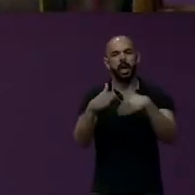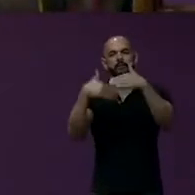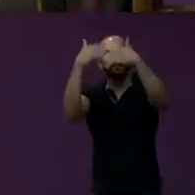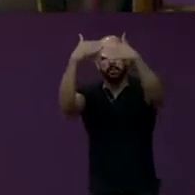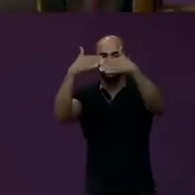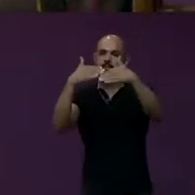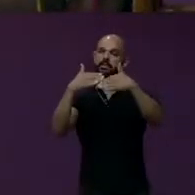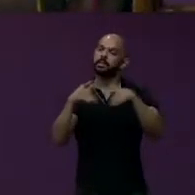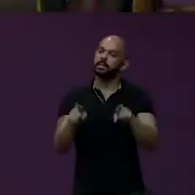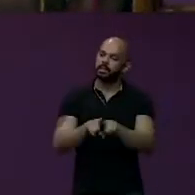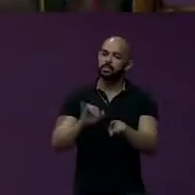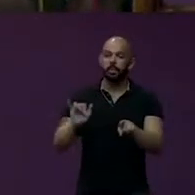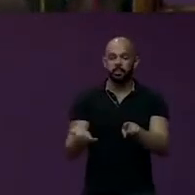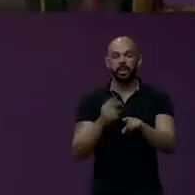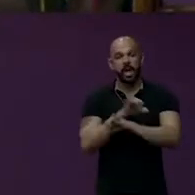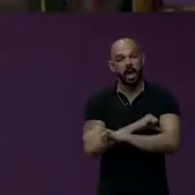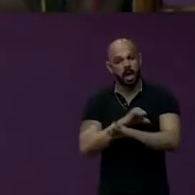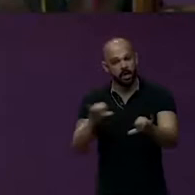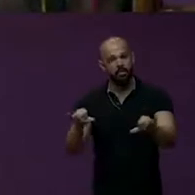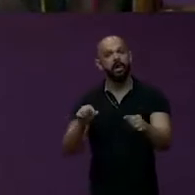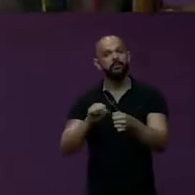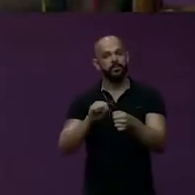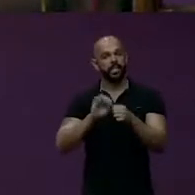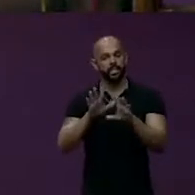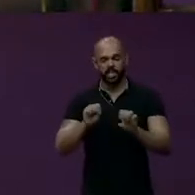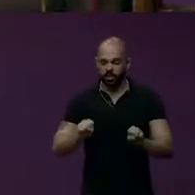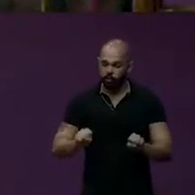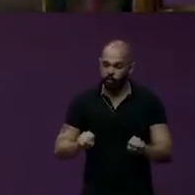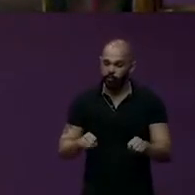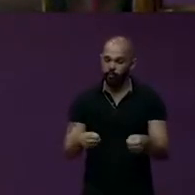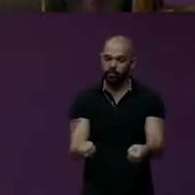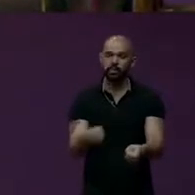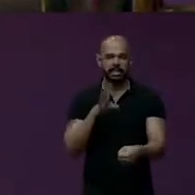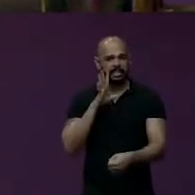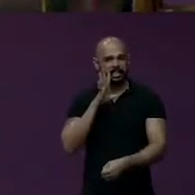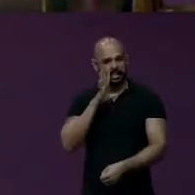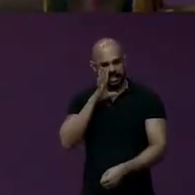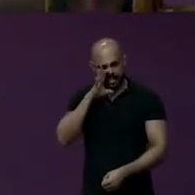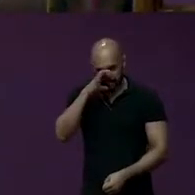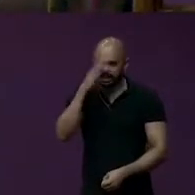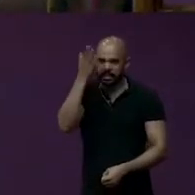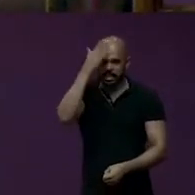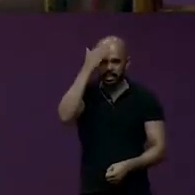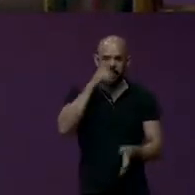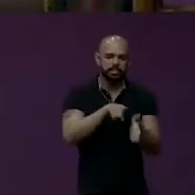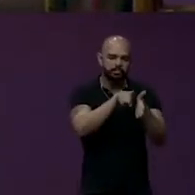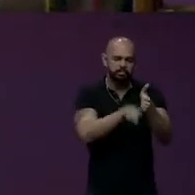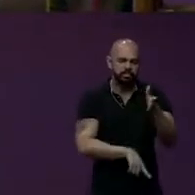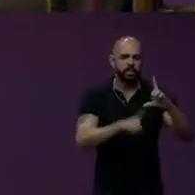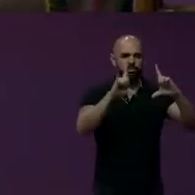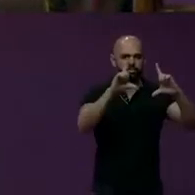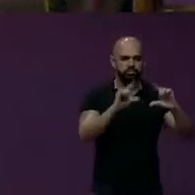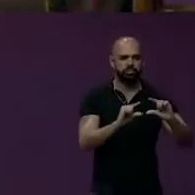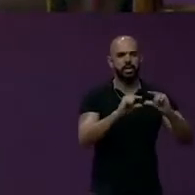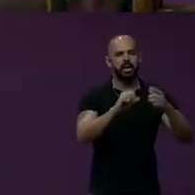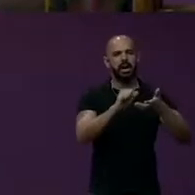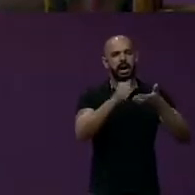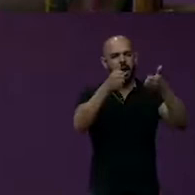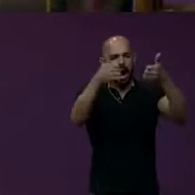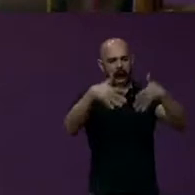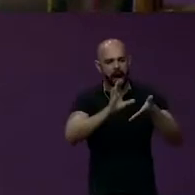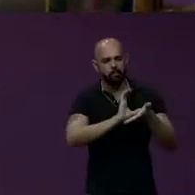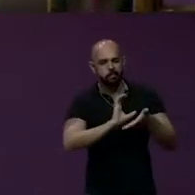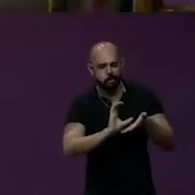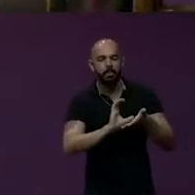Junto com isso, também mencionar que fizemos um esforço, mesmo diante das restrições orçamentárias enorme, e